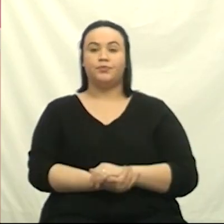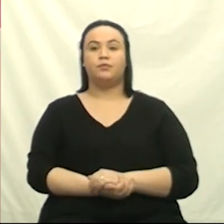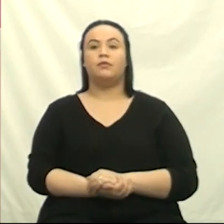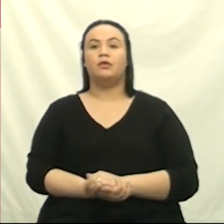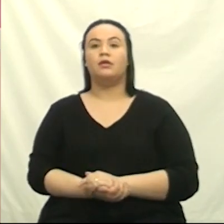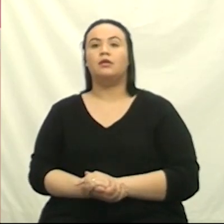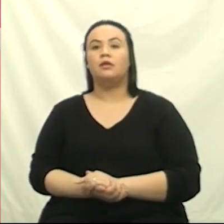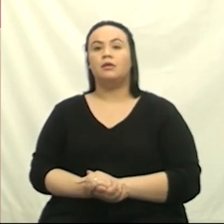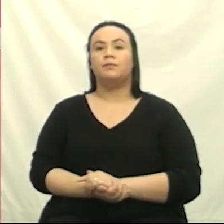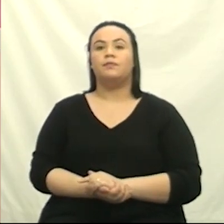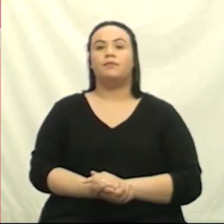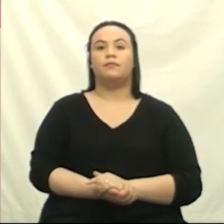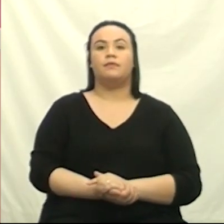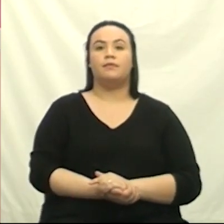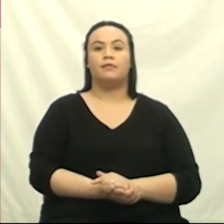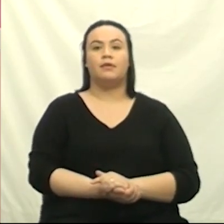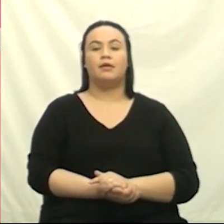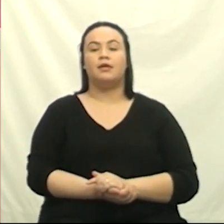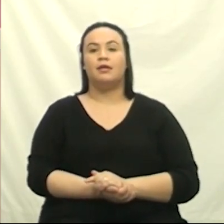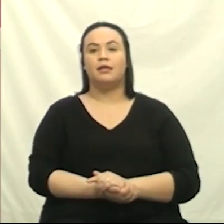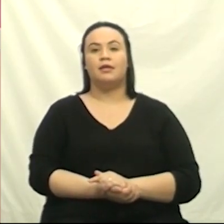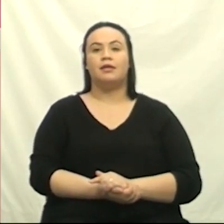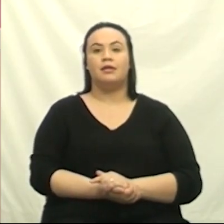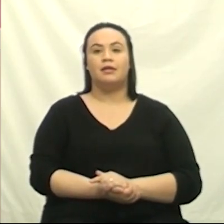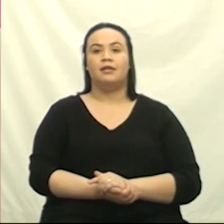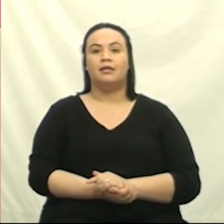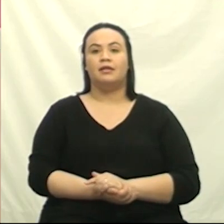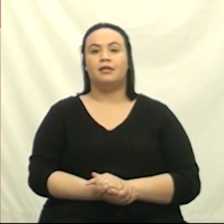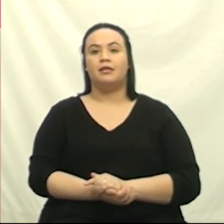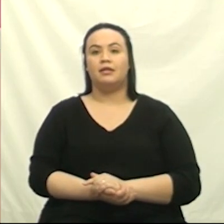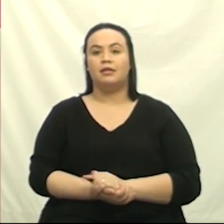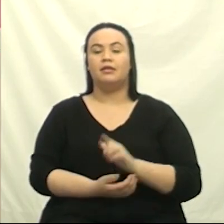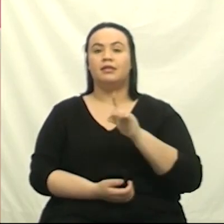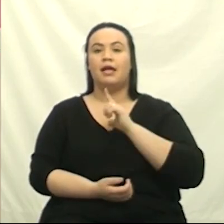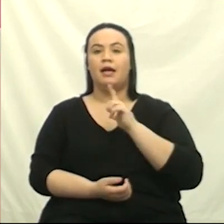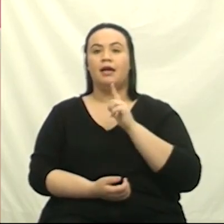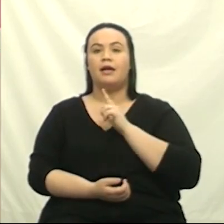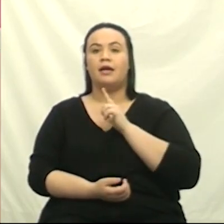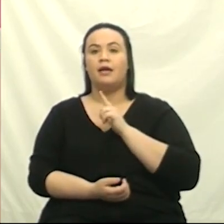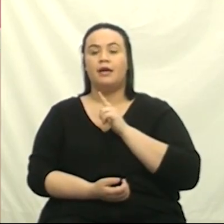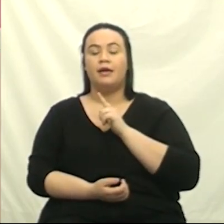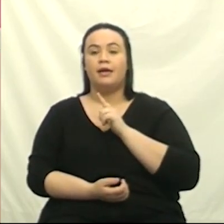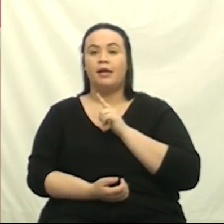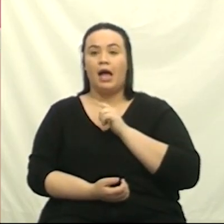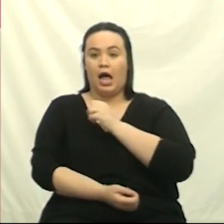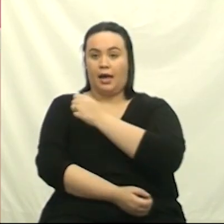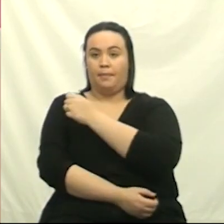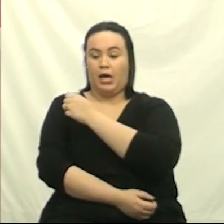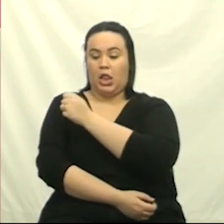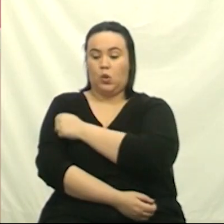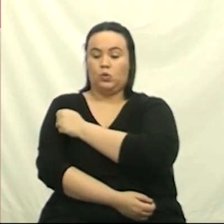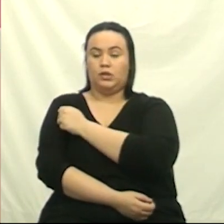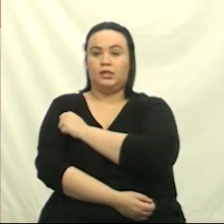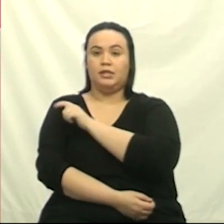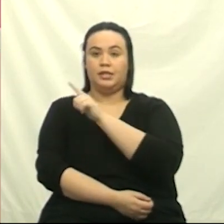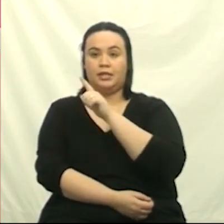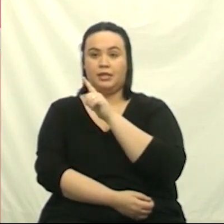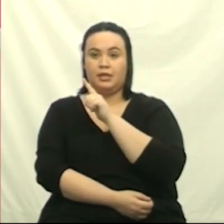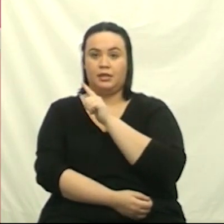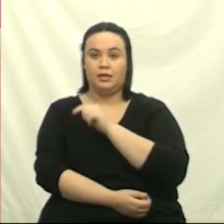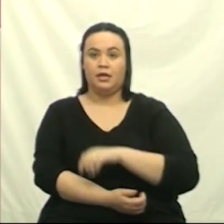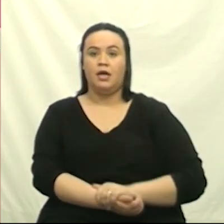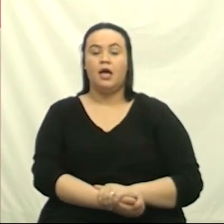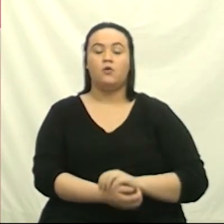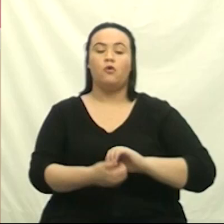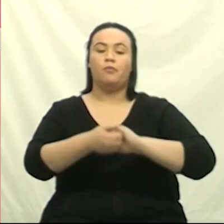Arthur que é o filho da Amanda que é professora da rede municipal também que está aqui com os pais e aí cumprimentando a Amanda